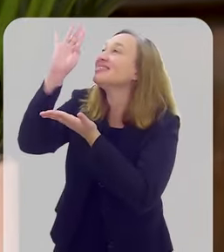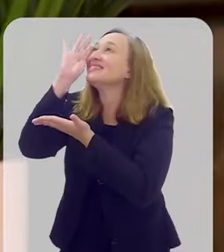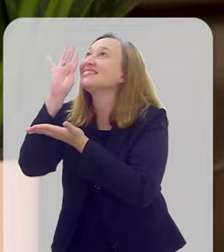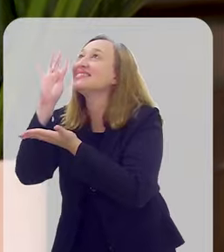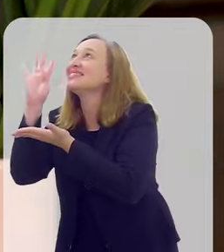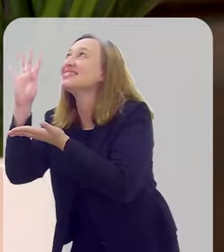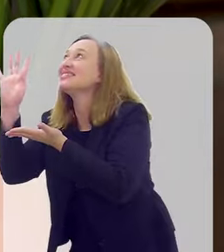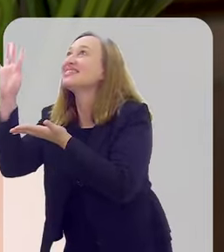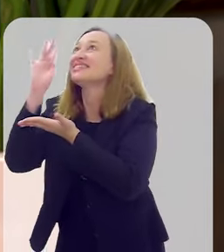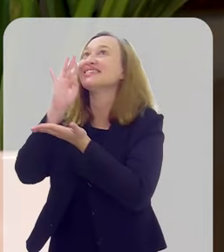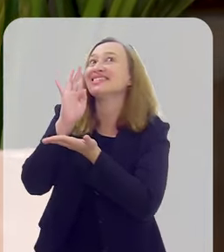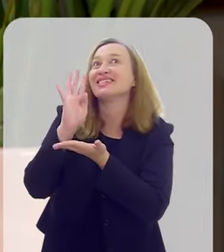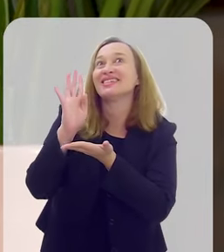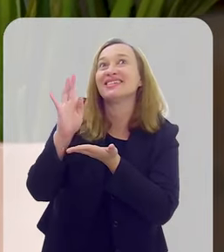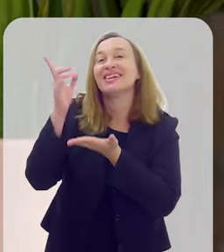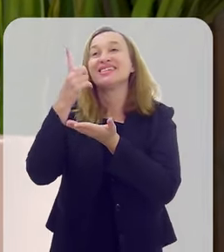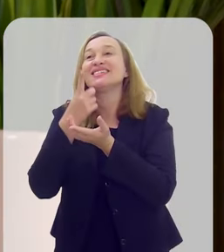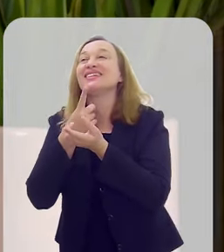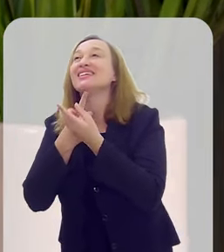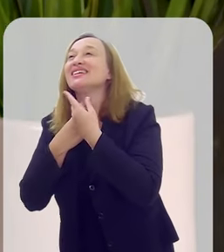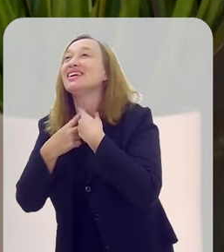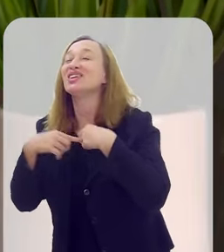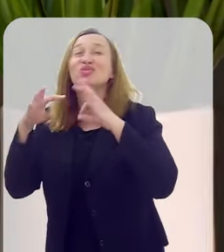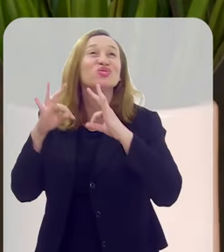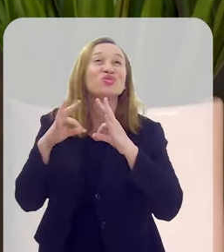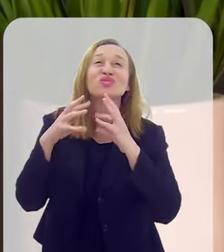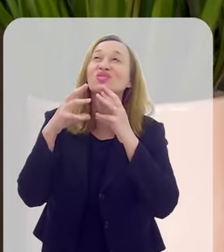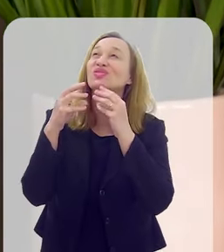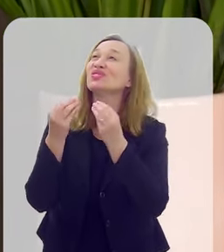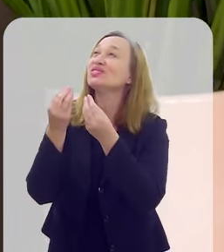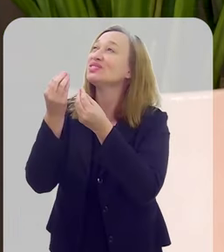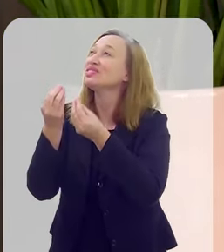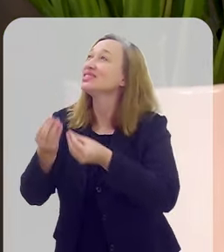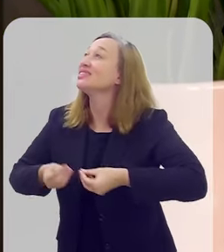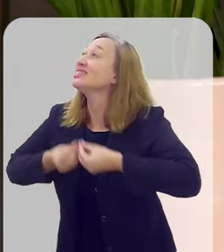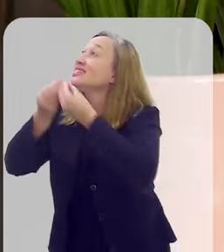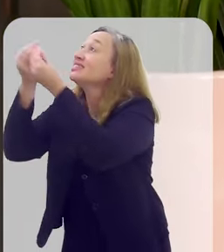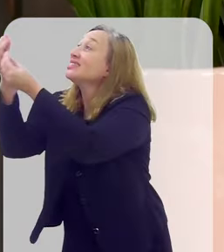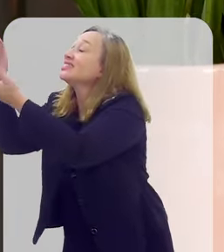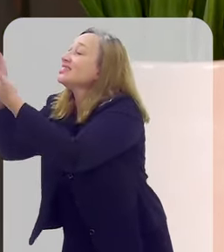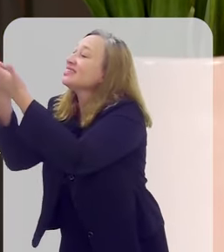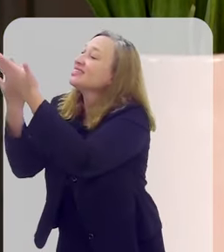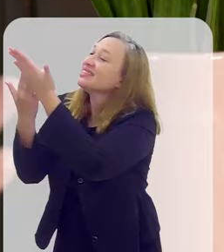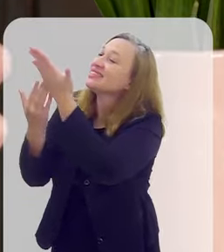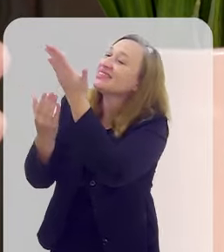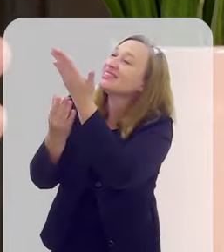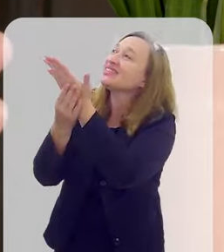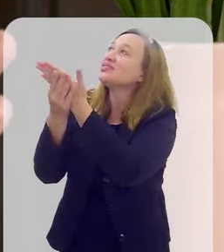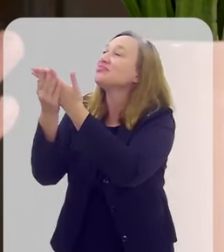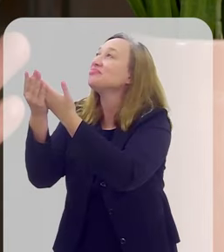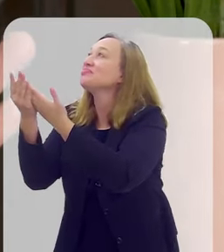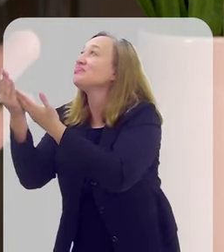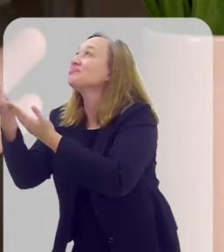sentimentos tudo mais Aleluia tudo